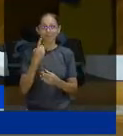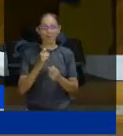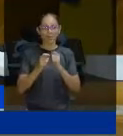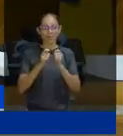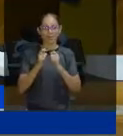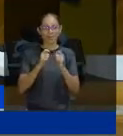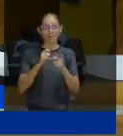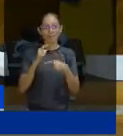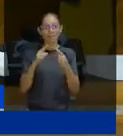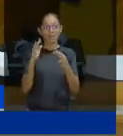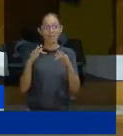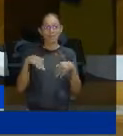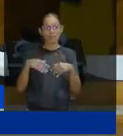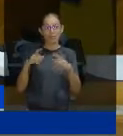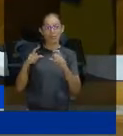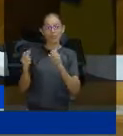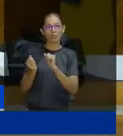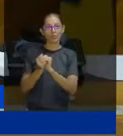na casa dela.